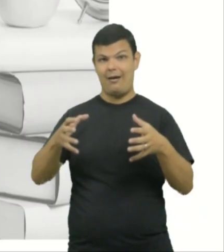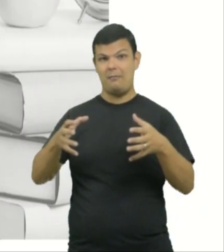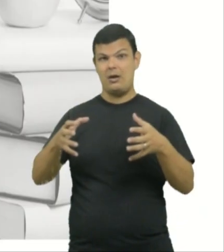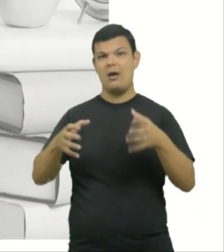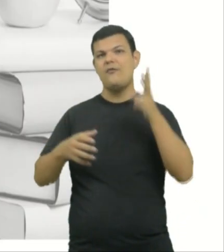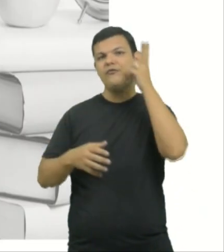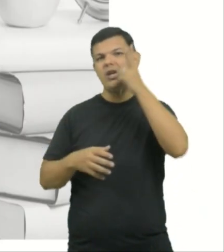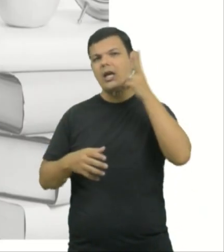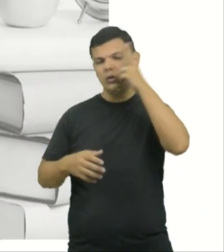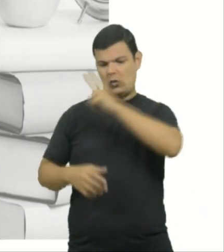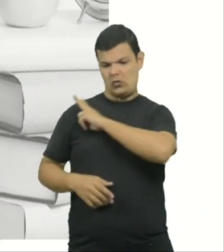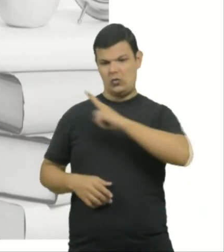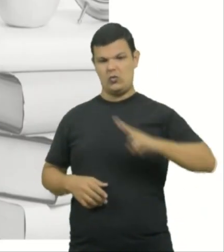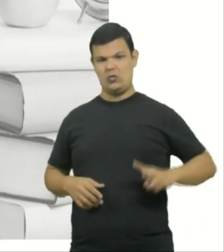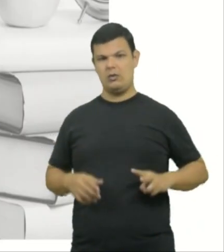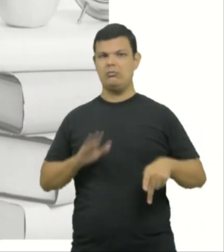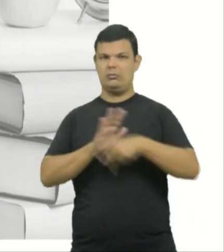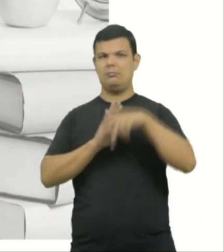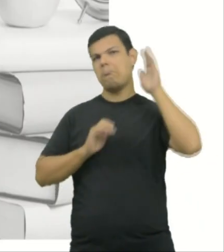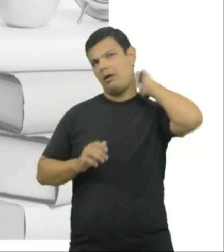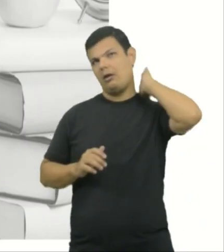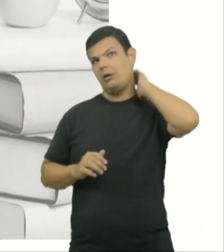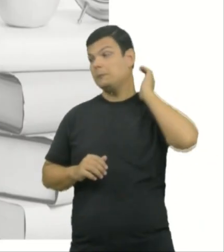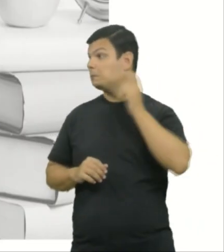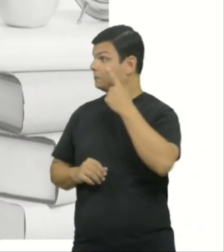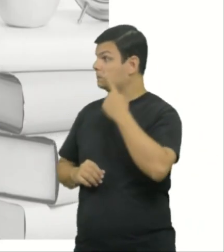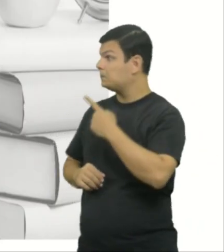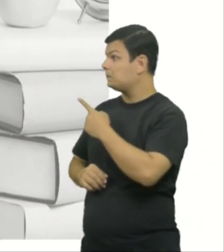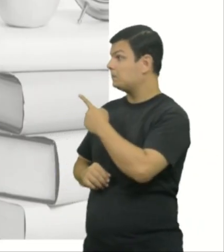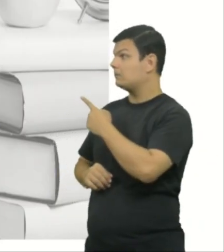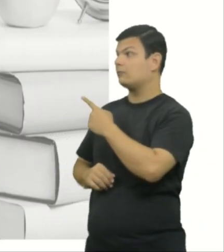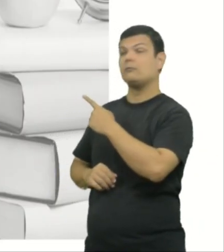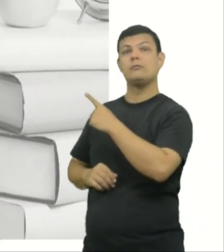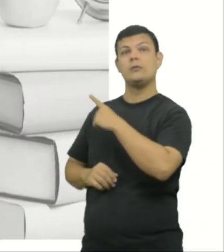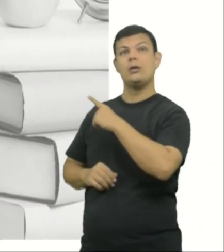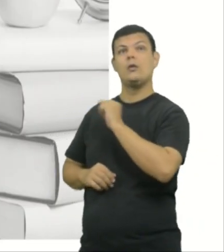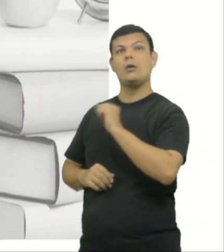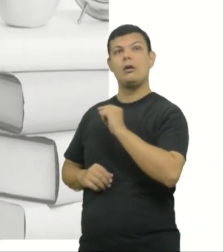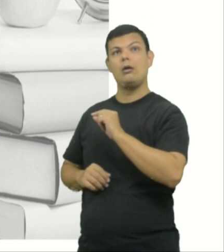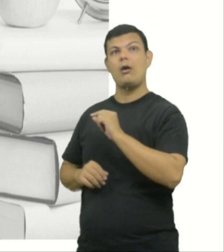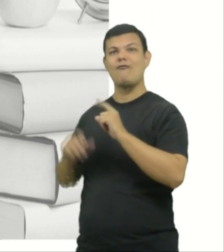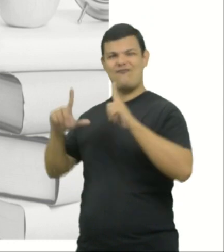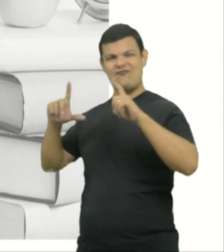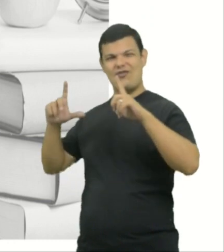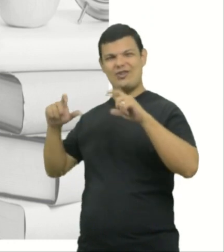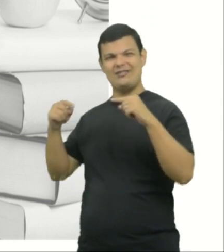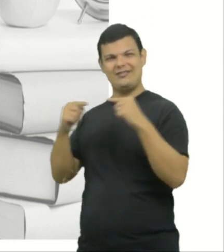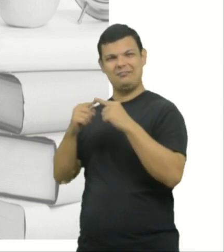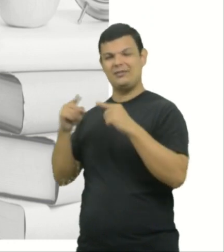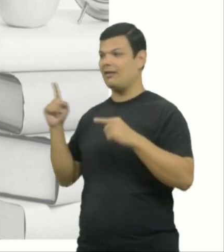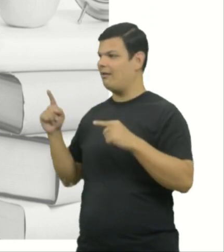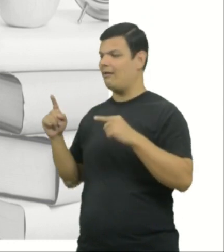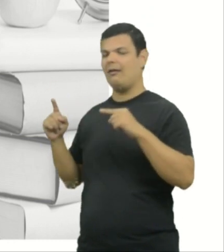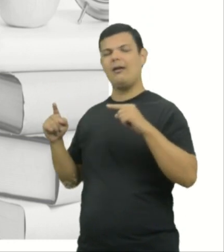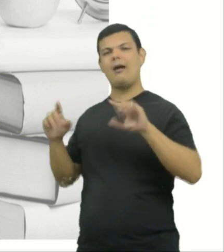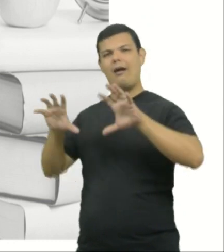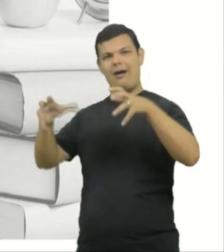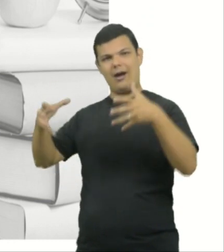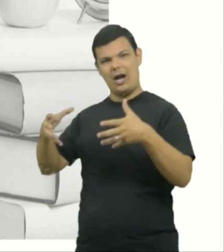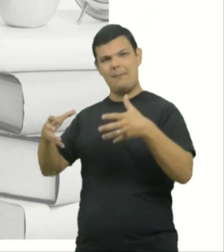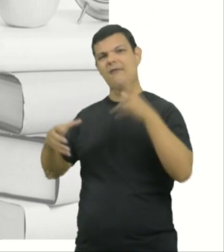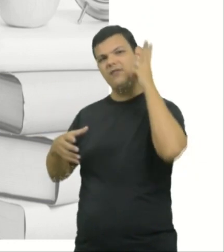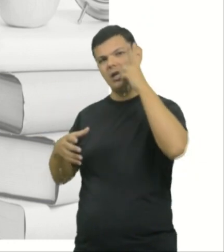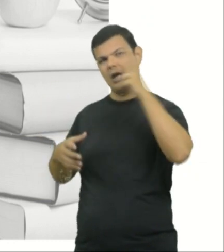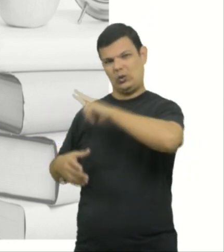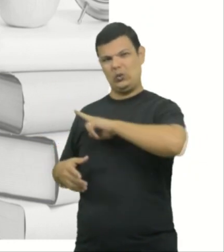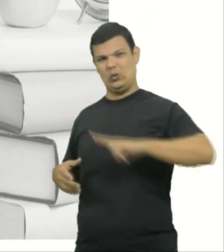Belém. Dá uma olhada no slide. Essa aí é uma foto lá da nossa Câmara dos Vereadores, tá? Câmara Municipal de Belém, que é